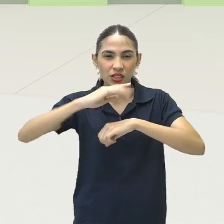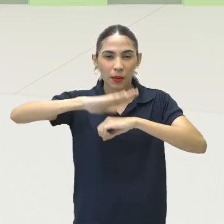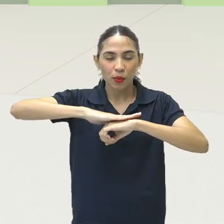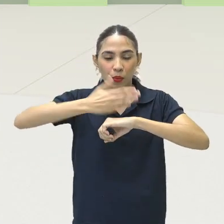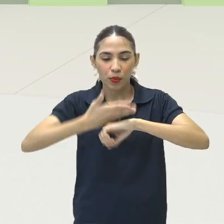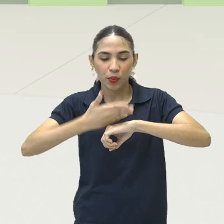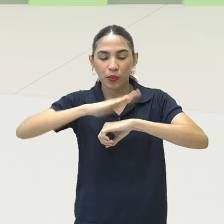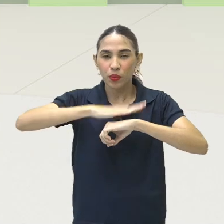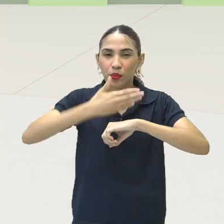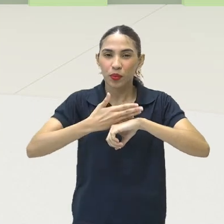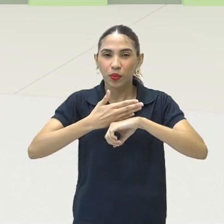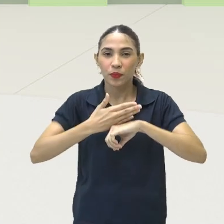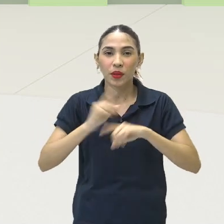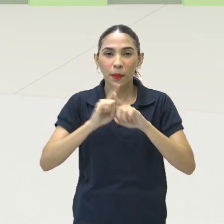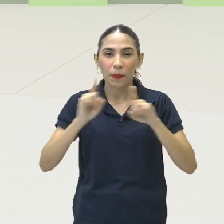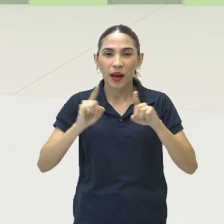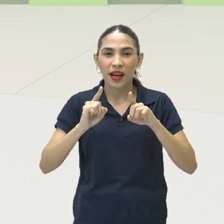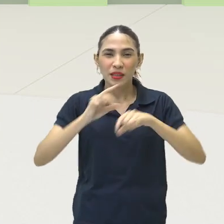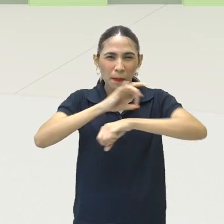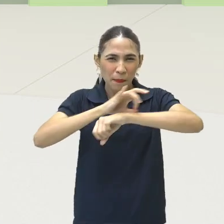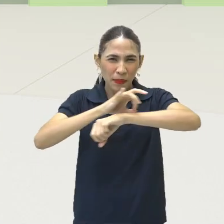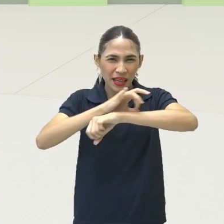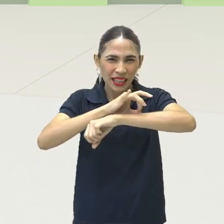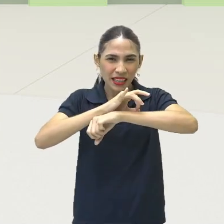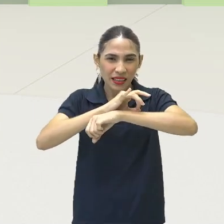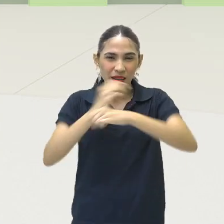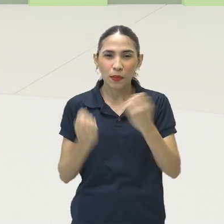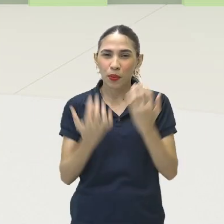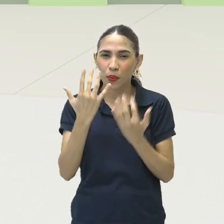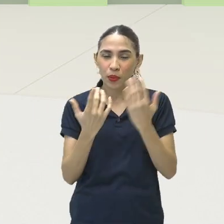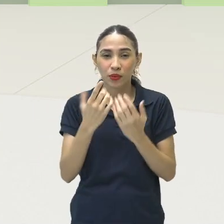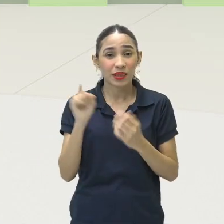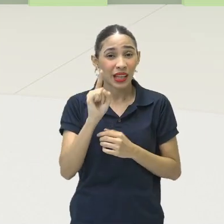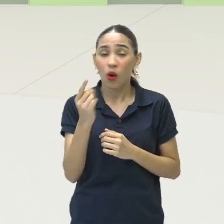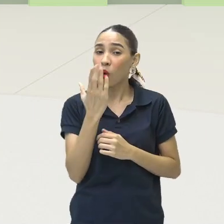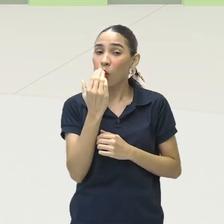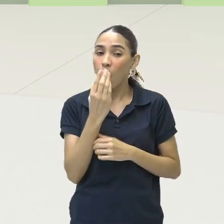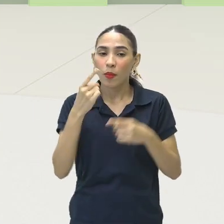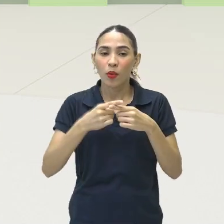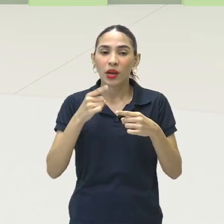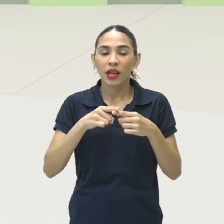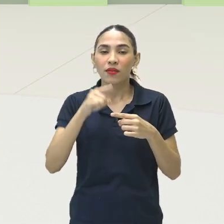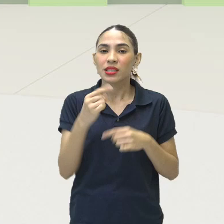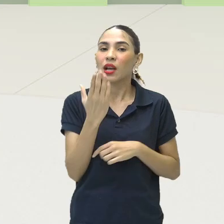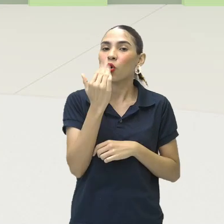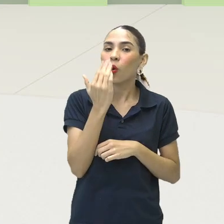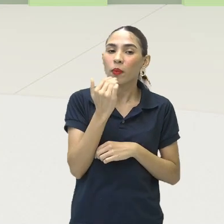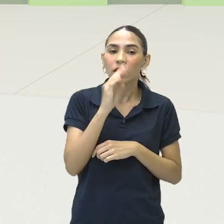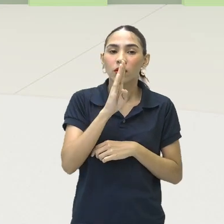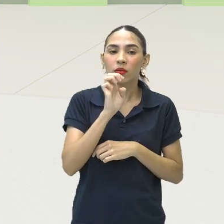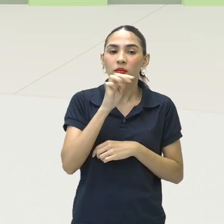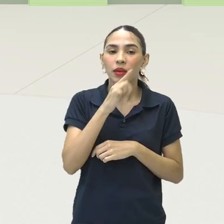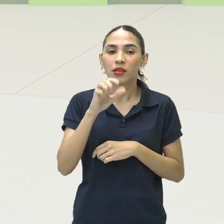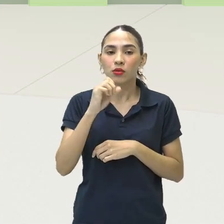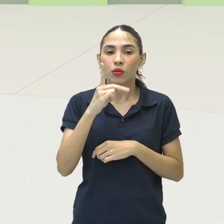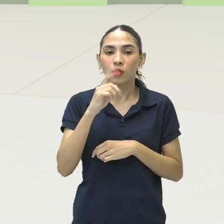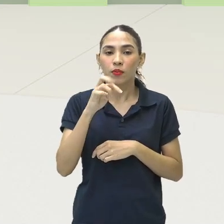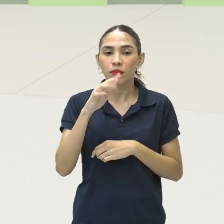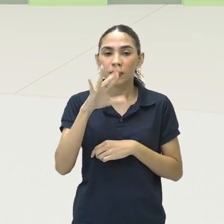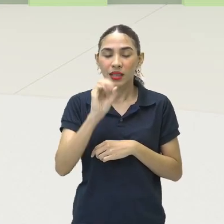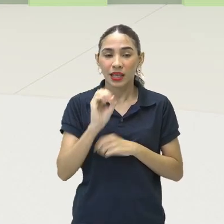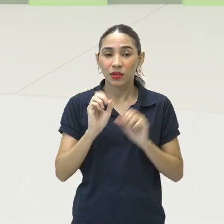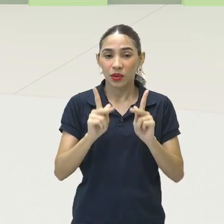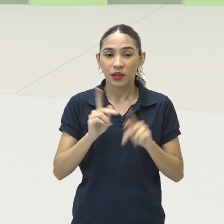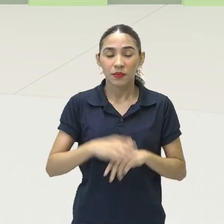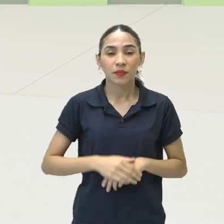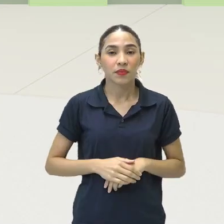carne crua, mas aquela parte torrada de queimar não é para comer, porque você vai estar ali ingerindo o benzopireno.